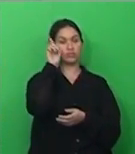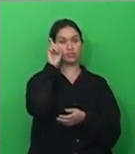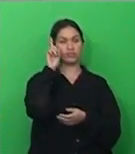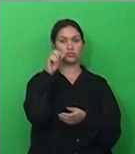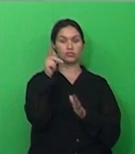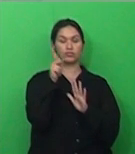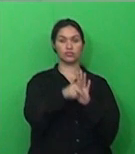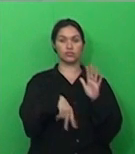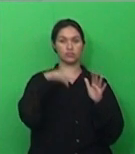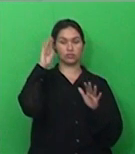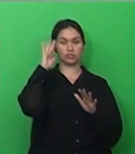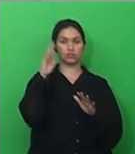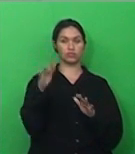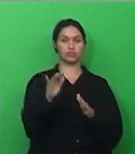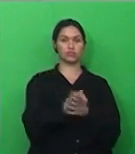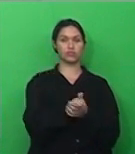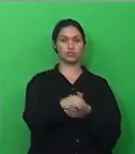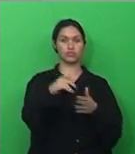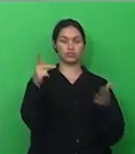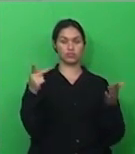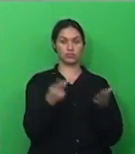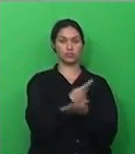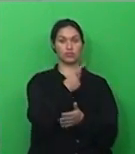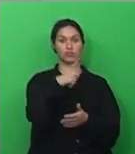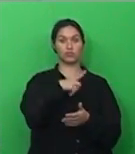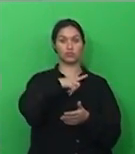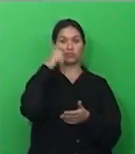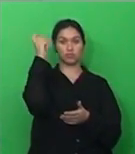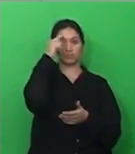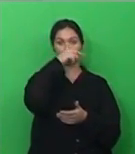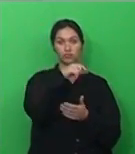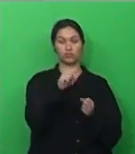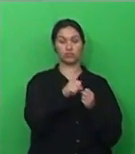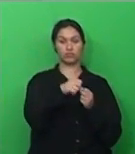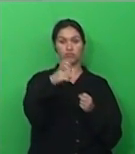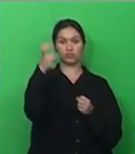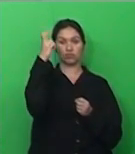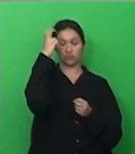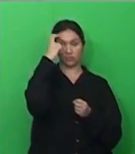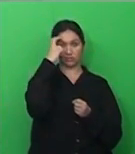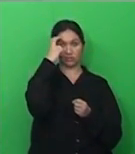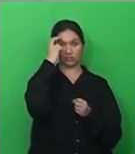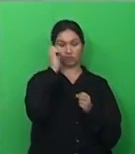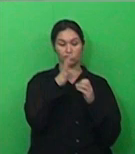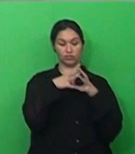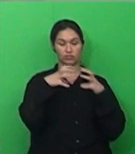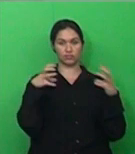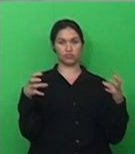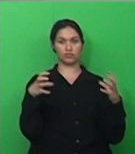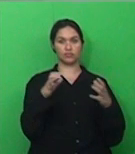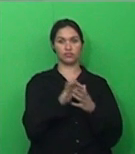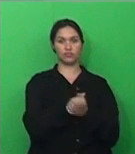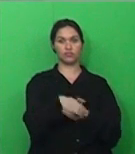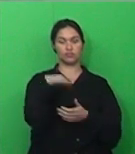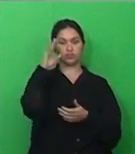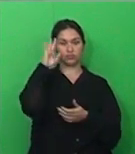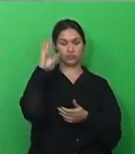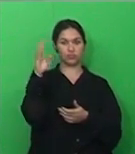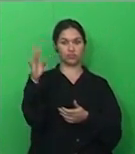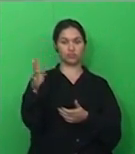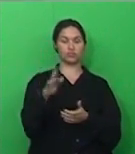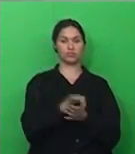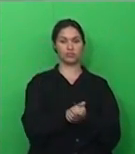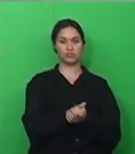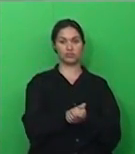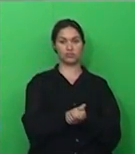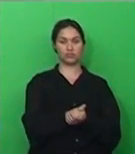esse sonho, se realize. As dificuldades de fazer cultura são imensas, né? Um sonho, certamente, era a gente ver